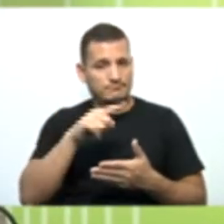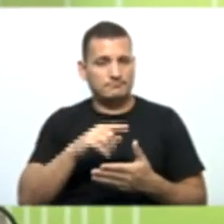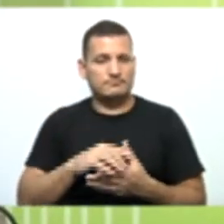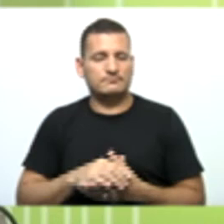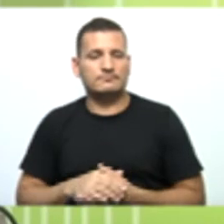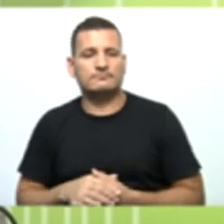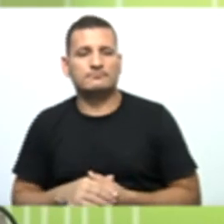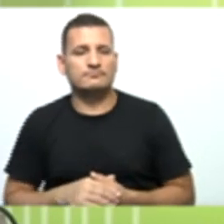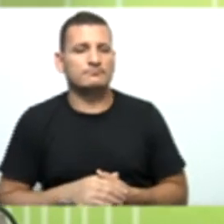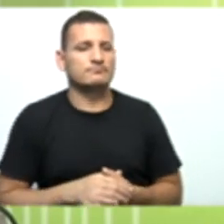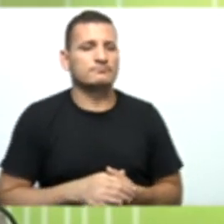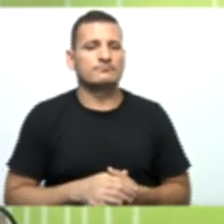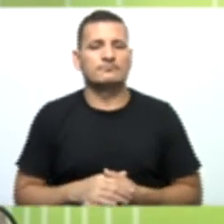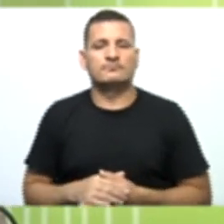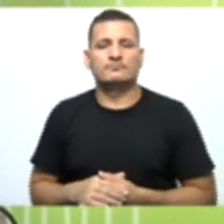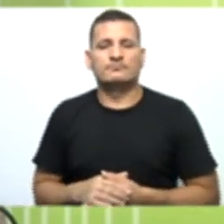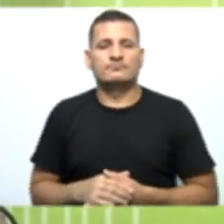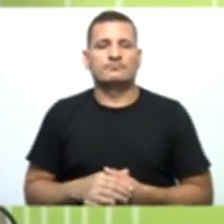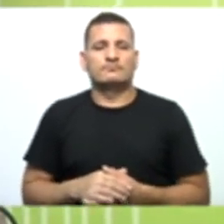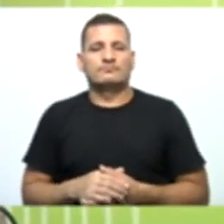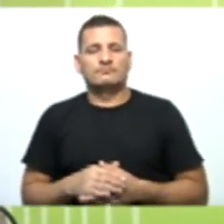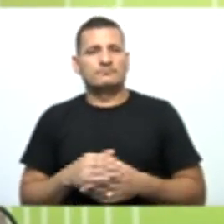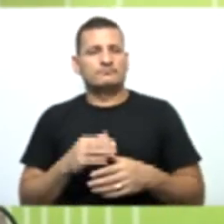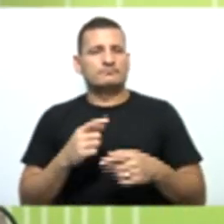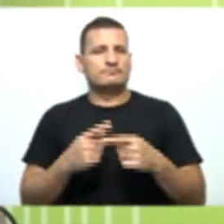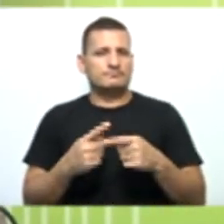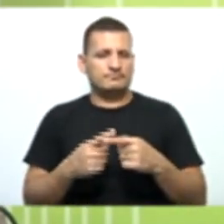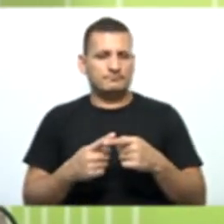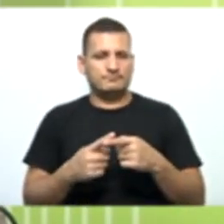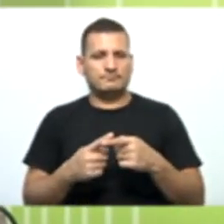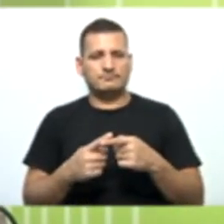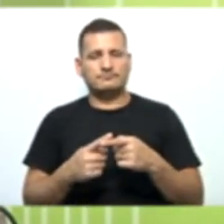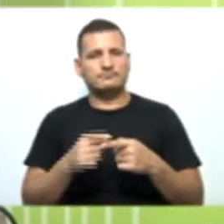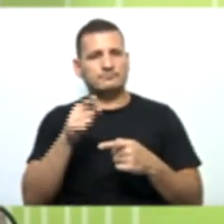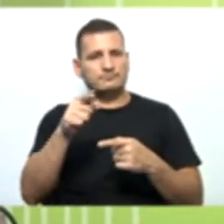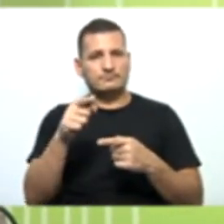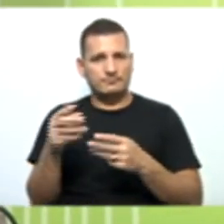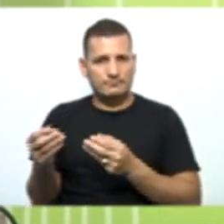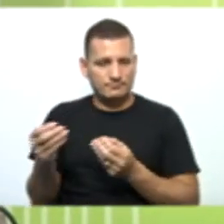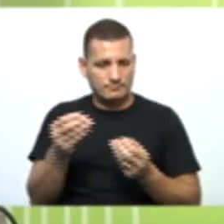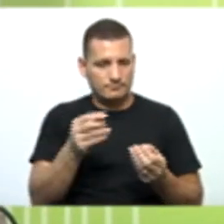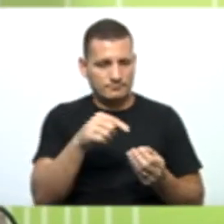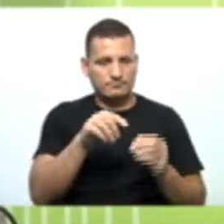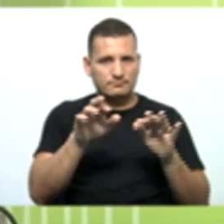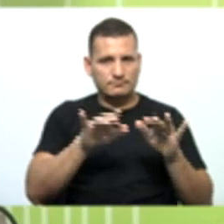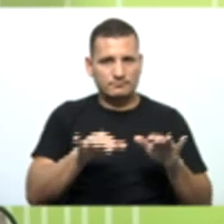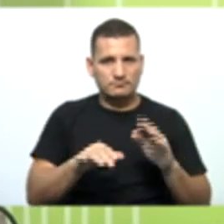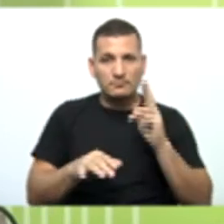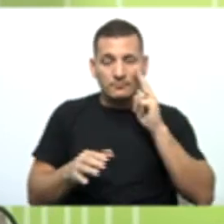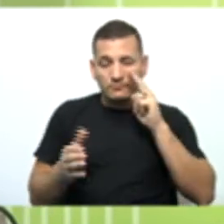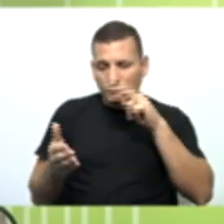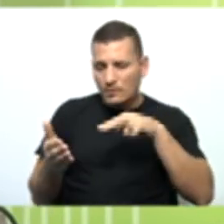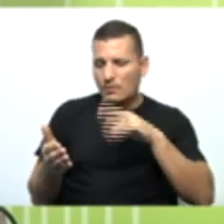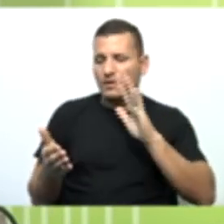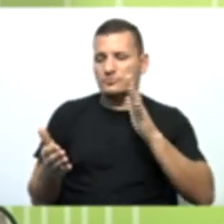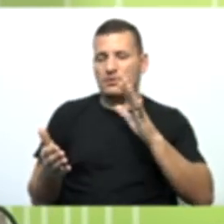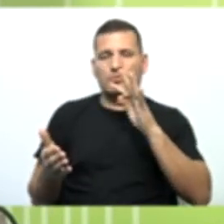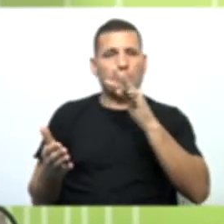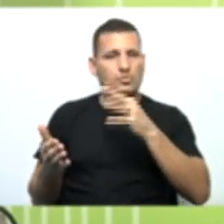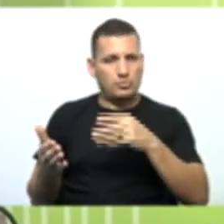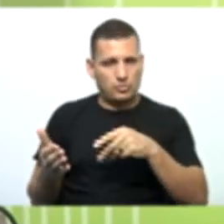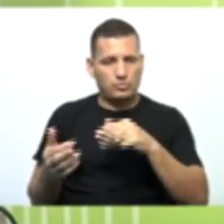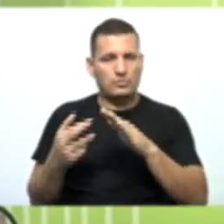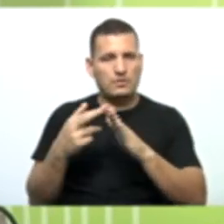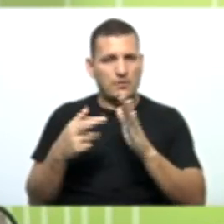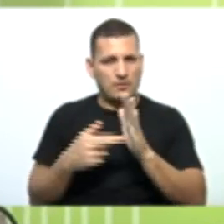quê? Quando você chegar, ó, com o programador, já foi feito todo o levantamento dos requisitos, certo? A gente já